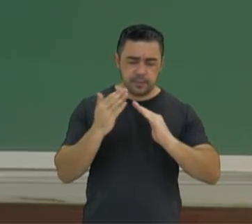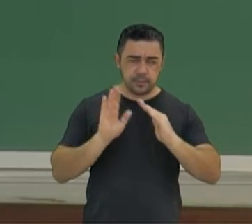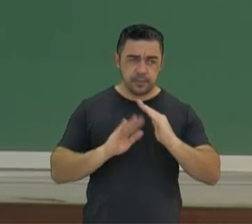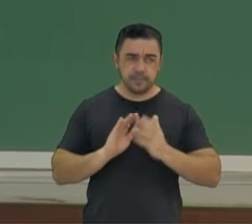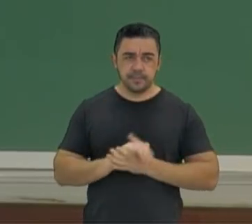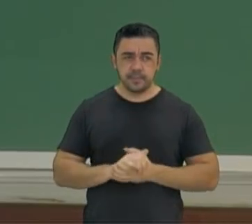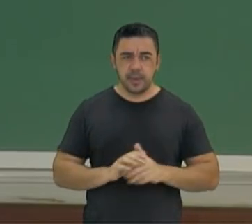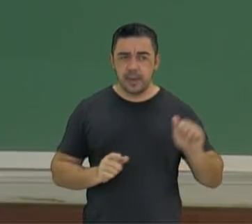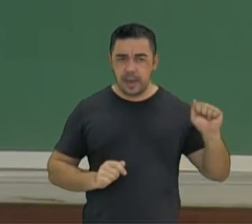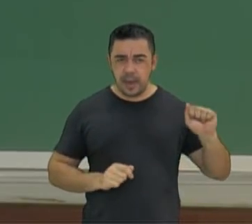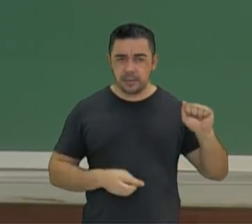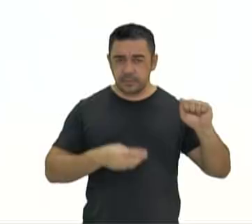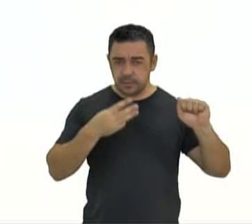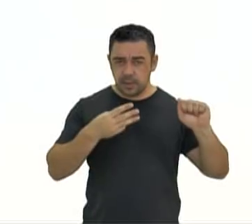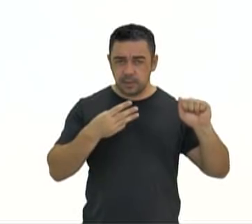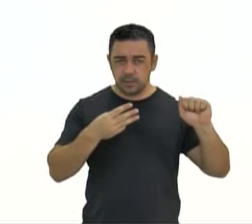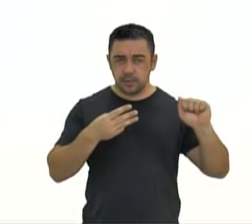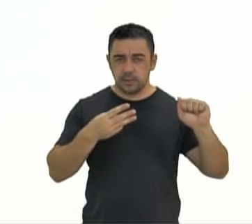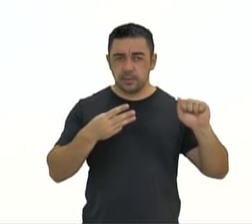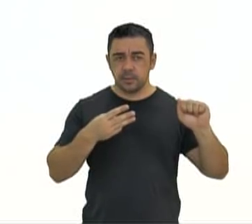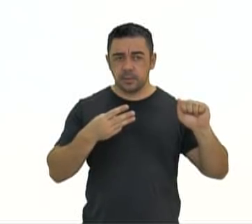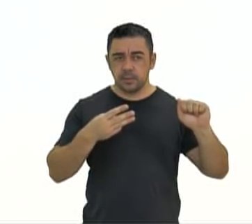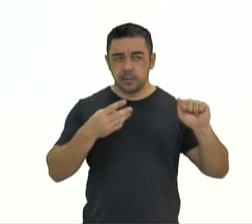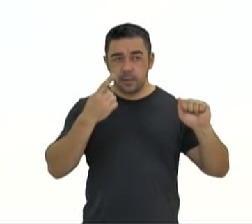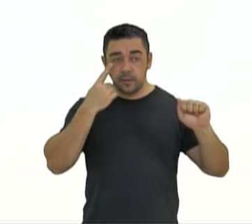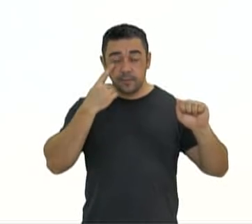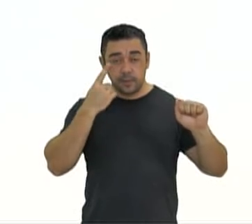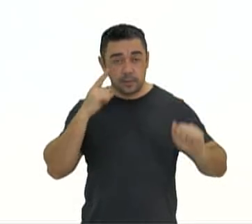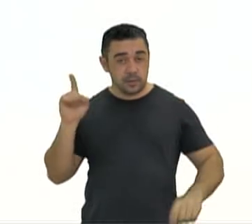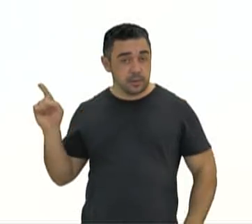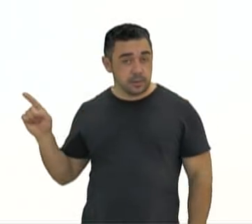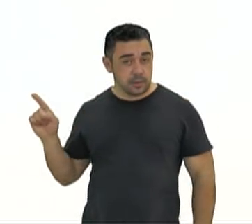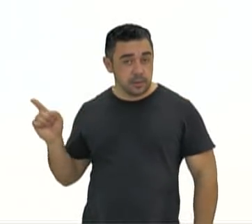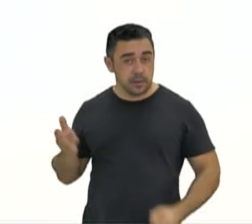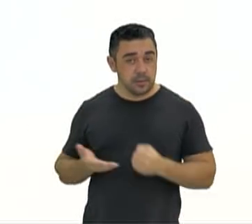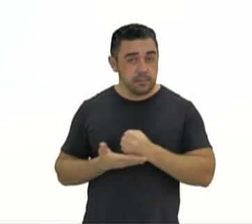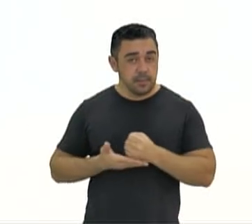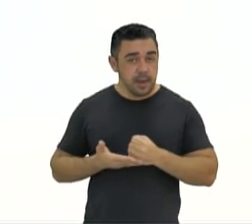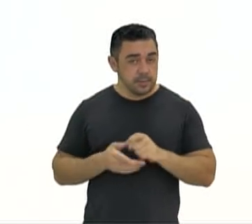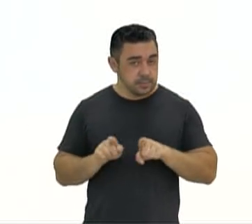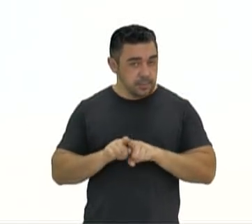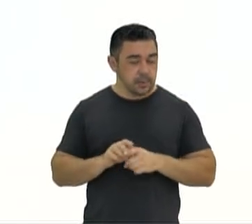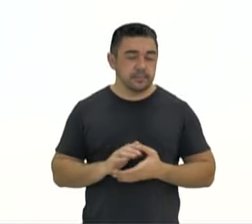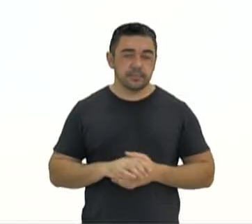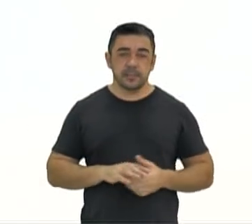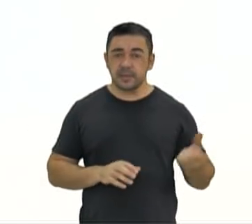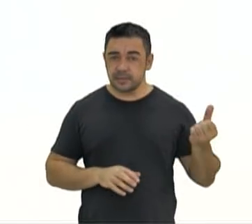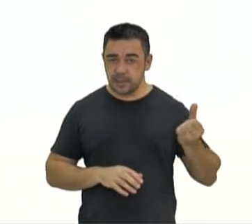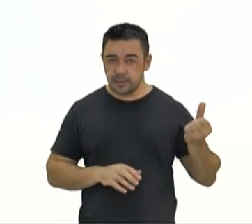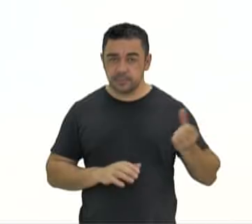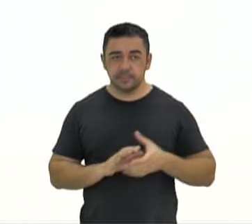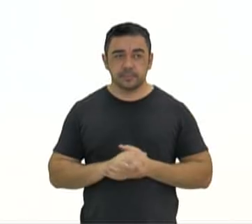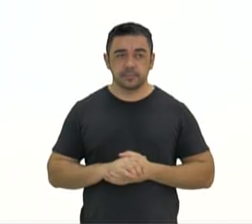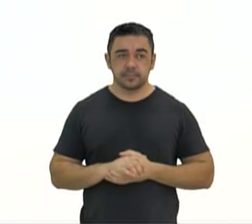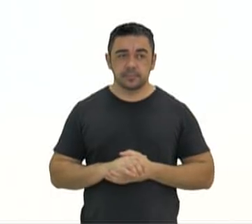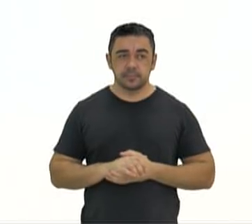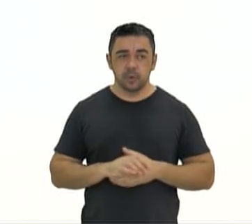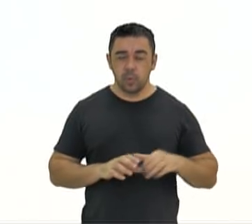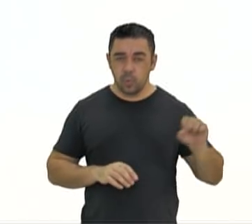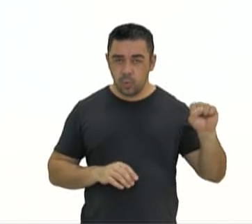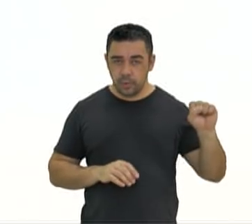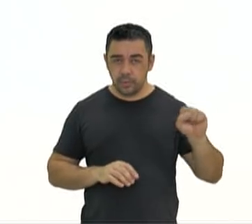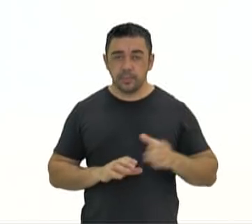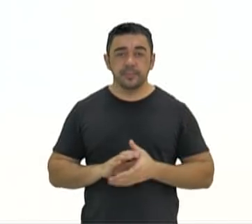Letra A, 3 faces. Tem que lembrar que base pode ser face também. 6 faces,